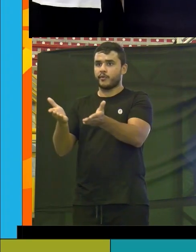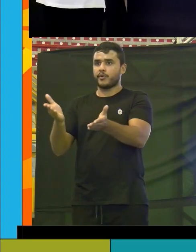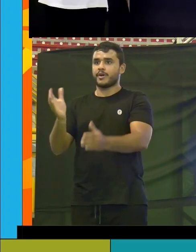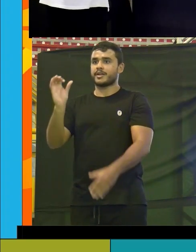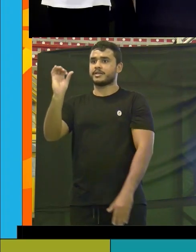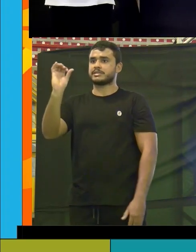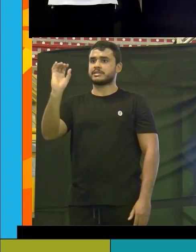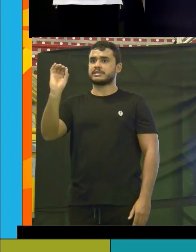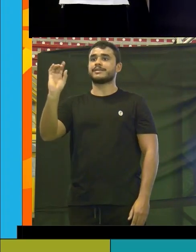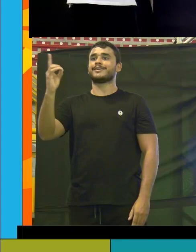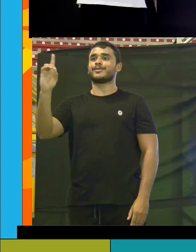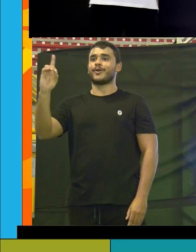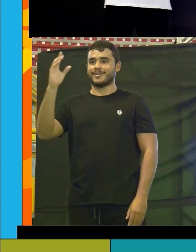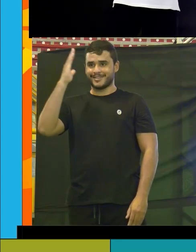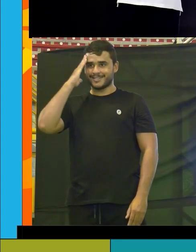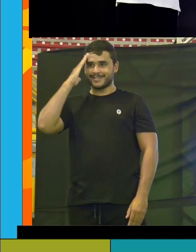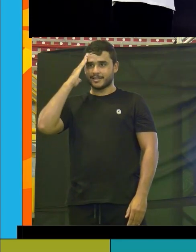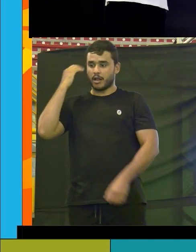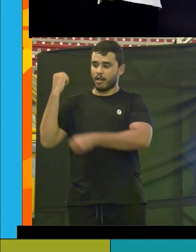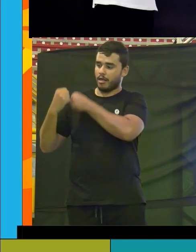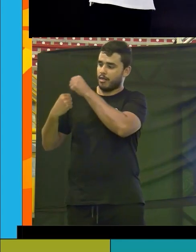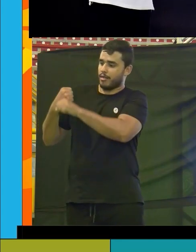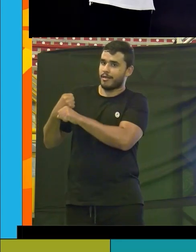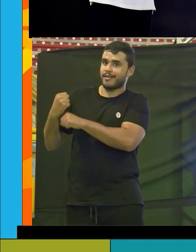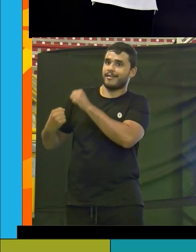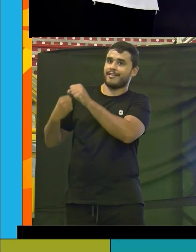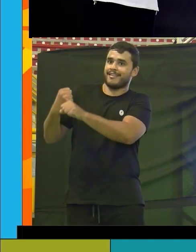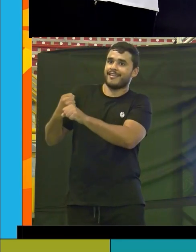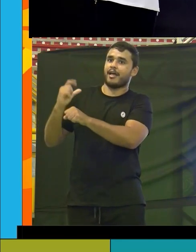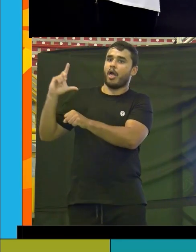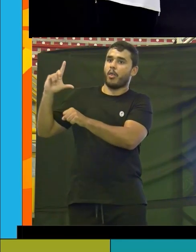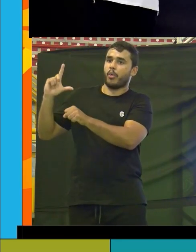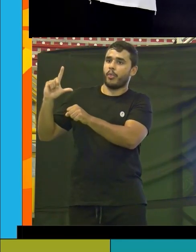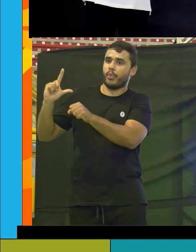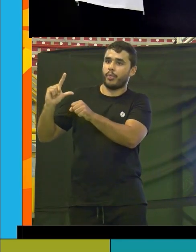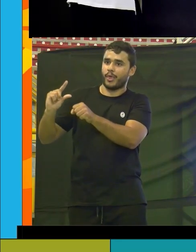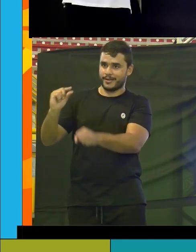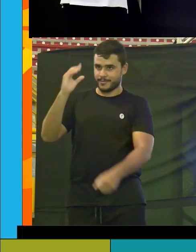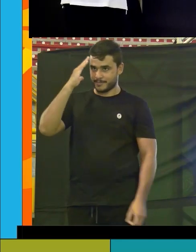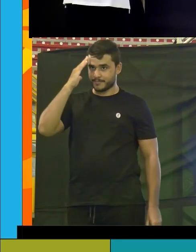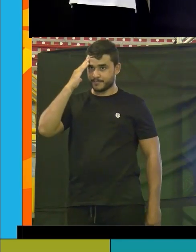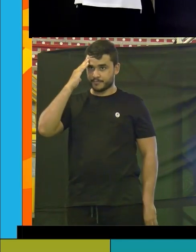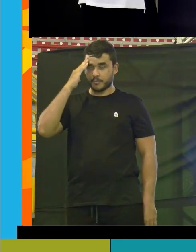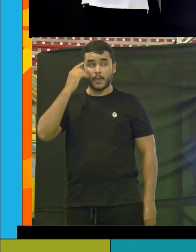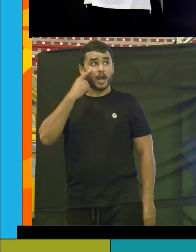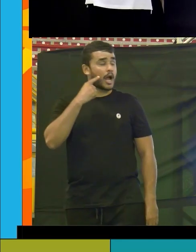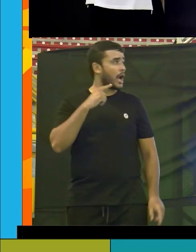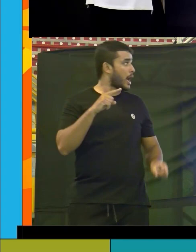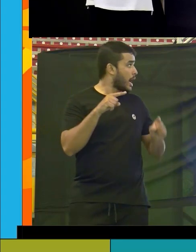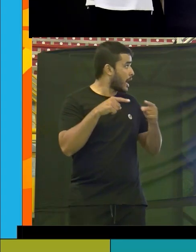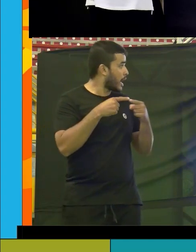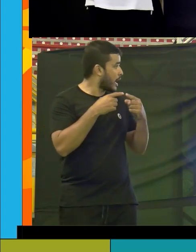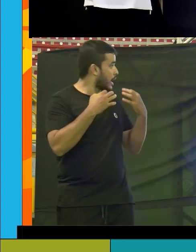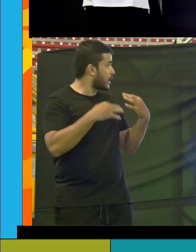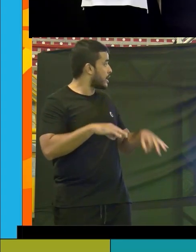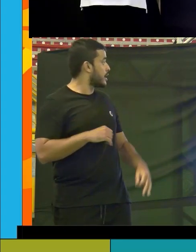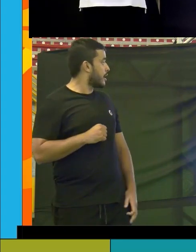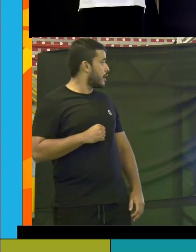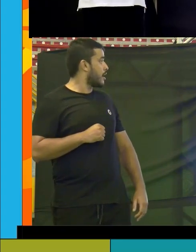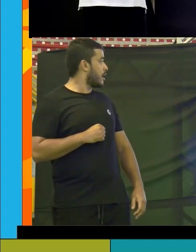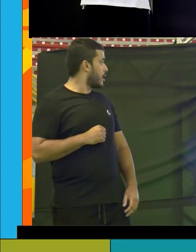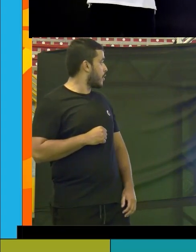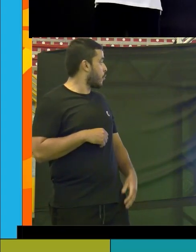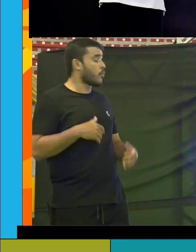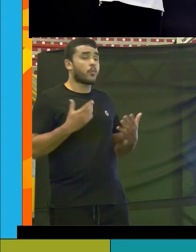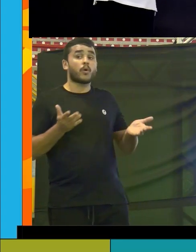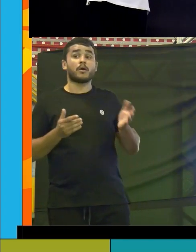mesma tecla. O importante é acertar a questão, tá? Vem comigo. Pensa aqui junto comigo. Você ia